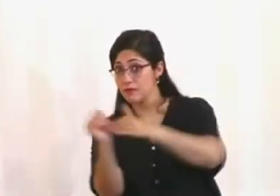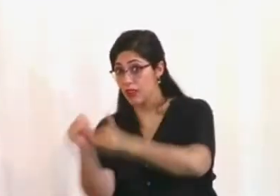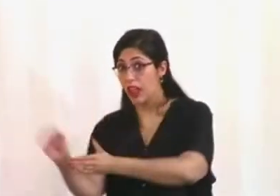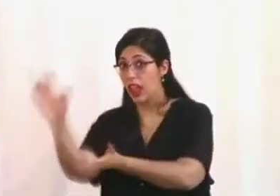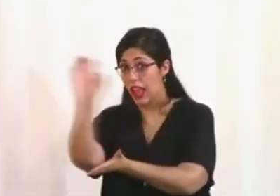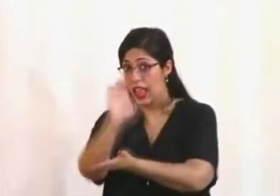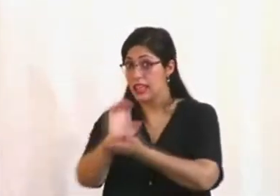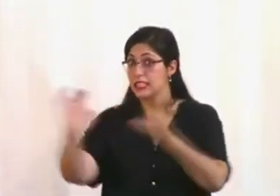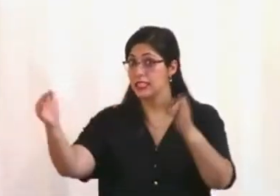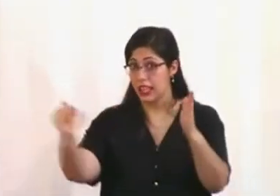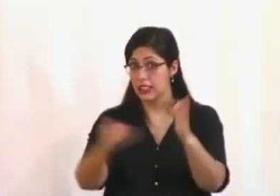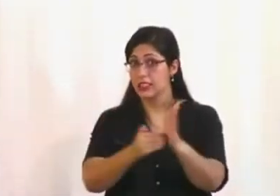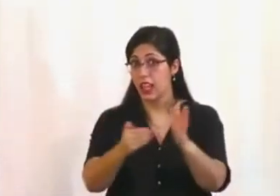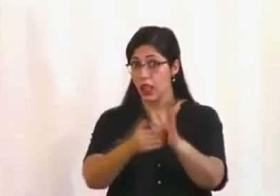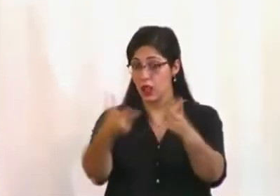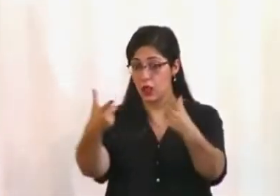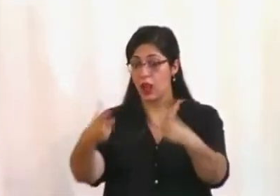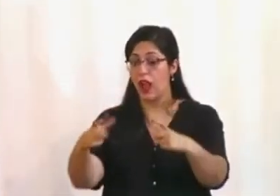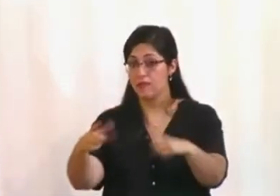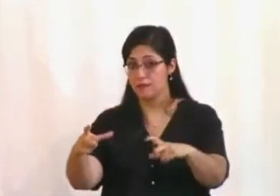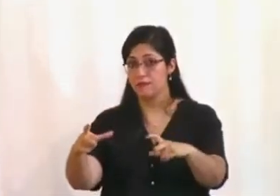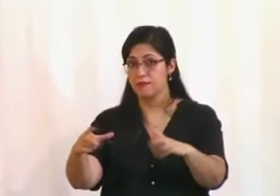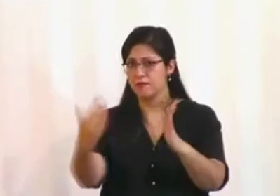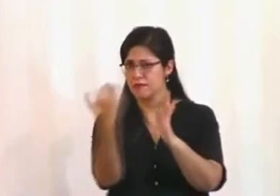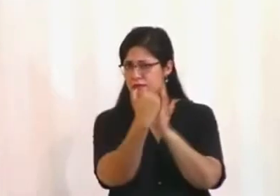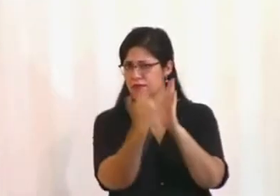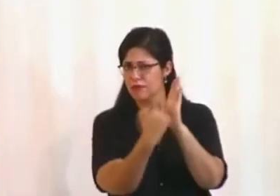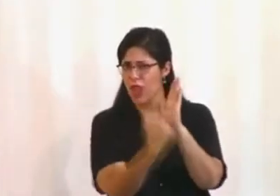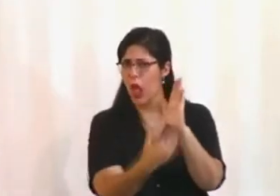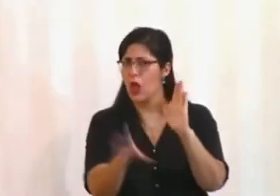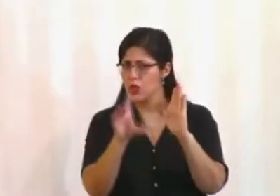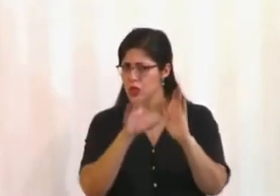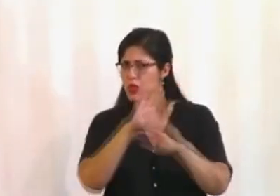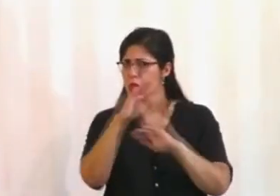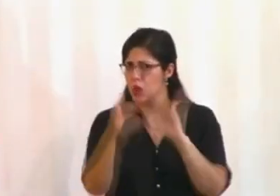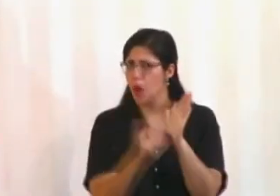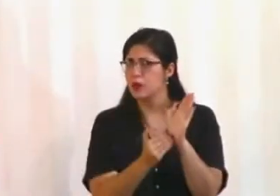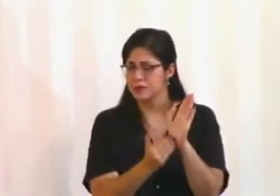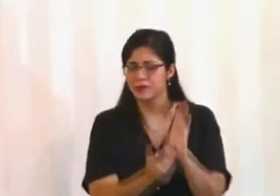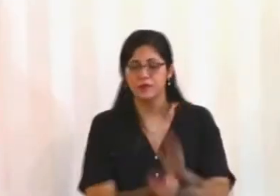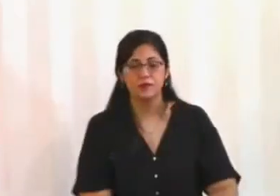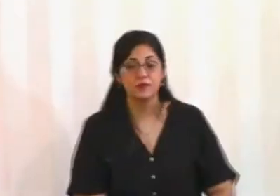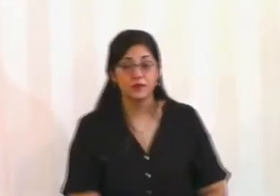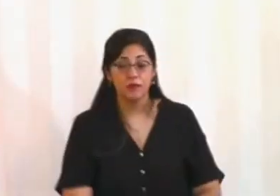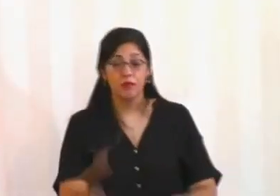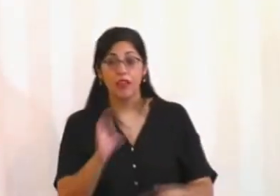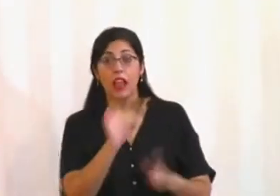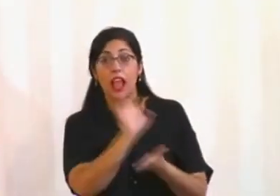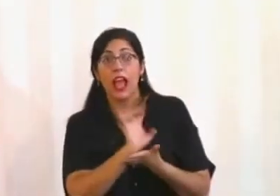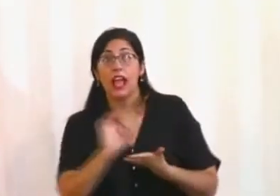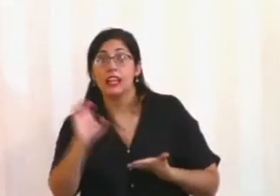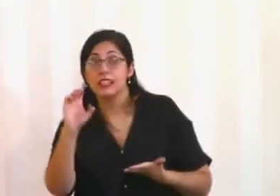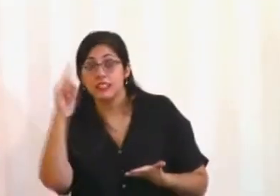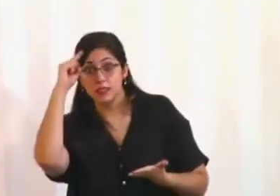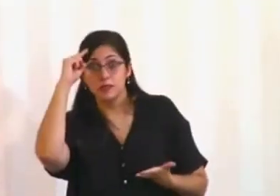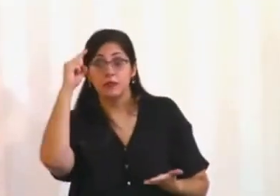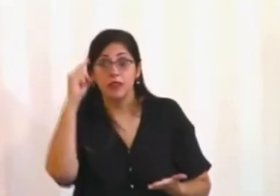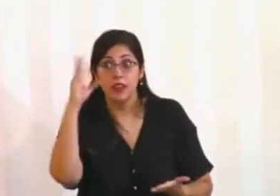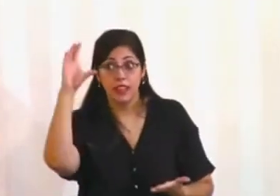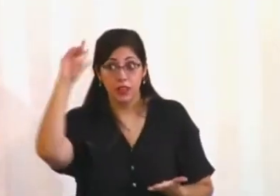Ele tem um propósito com isso. E se é Deus quem o conduzirá até a caverna, nós vamos ver o cuidado de Deus desde este